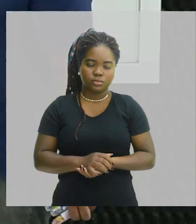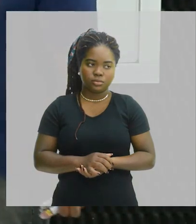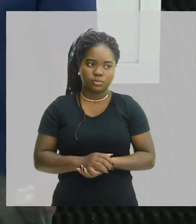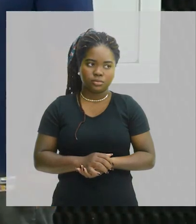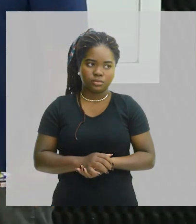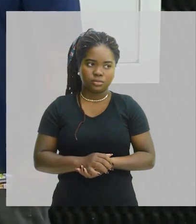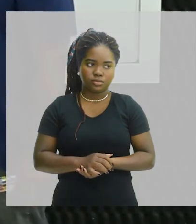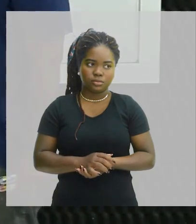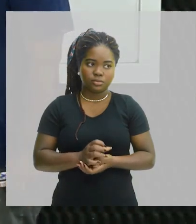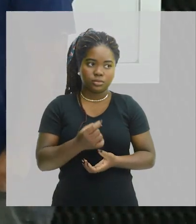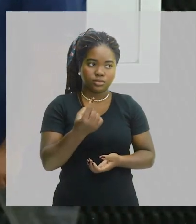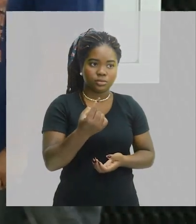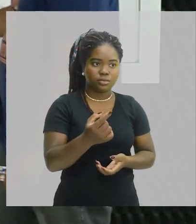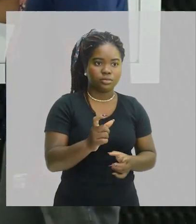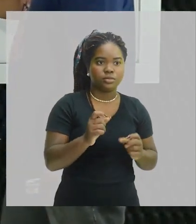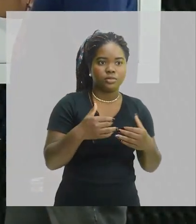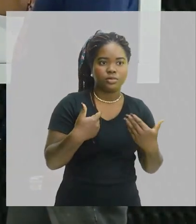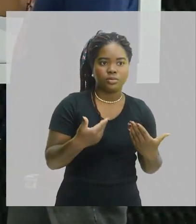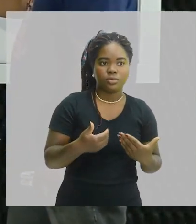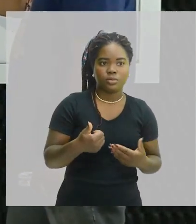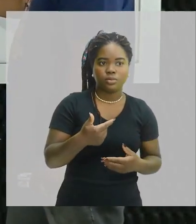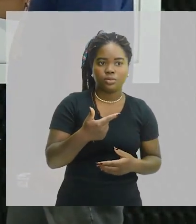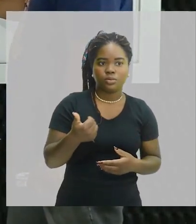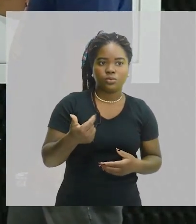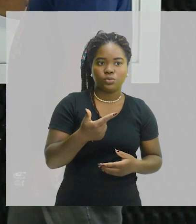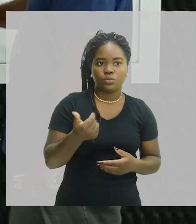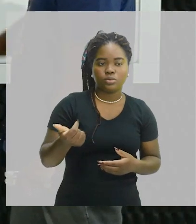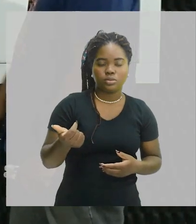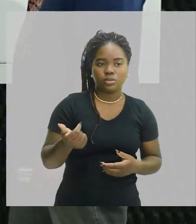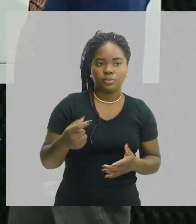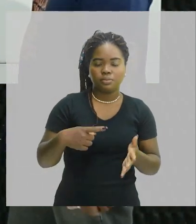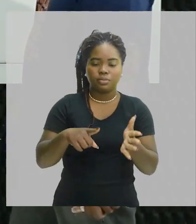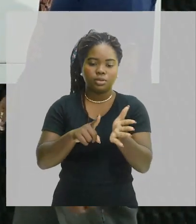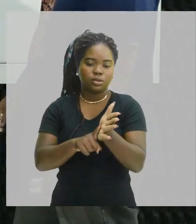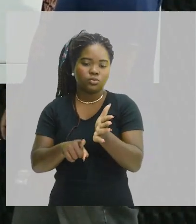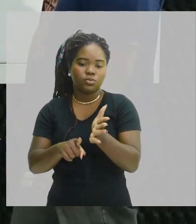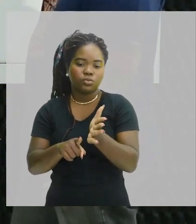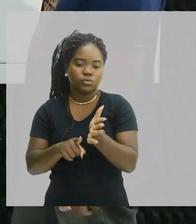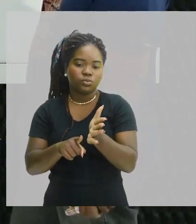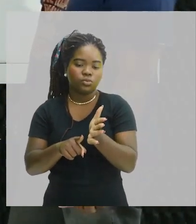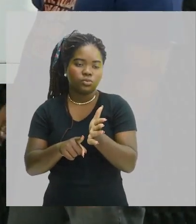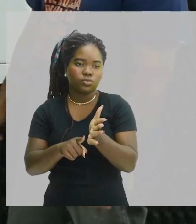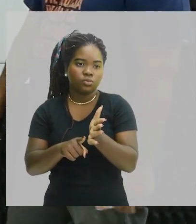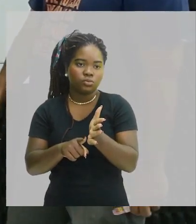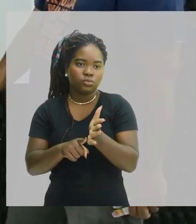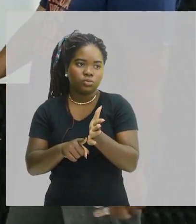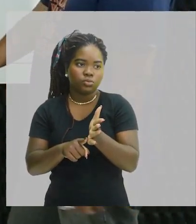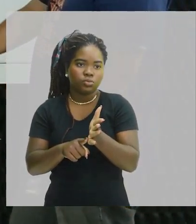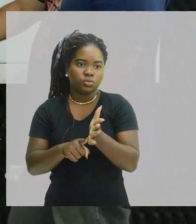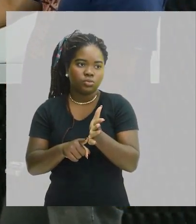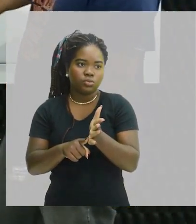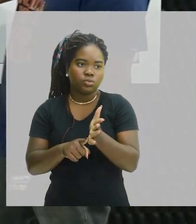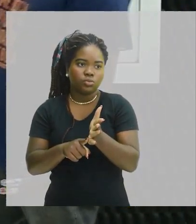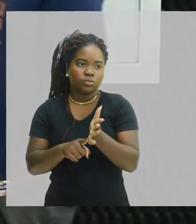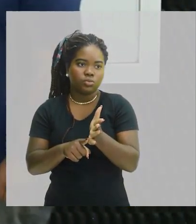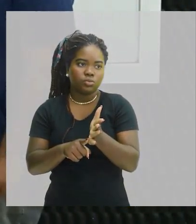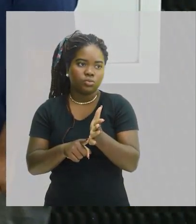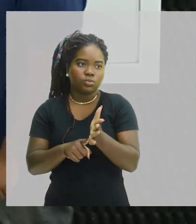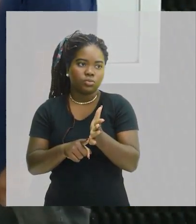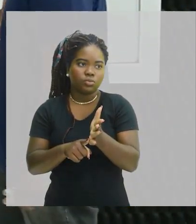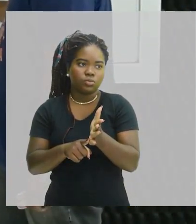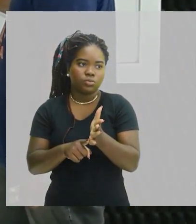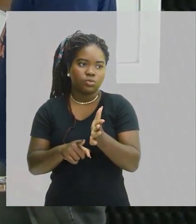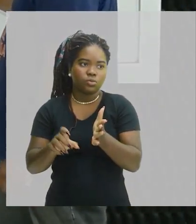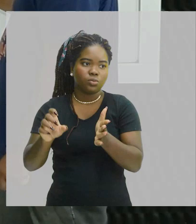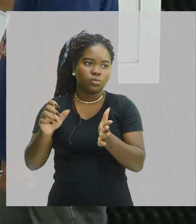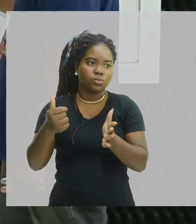caso, nós só temos uma, que é de 12. Então, vai ficar 12 menos força contramotriz, que é 8.